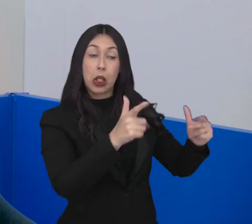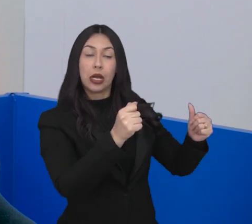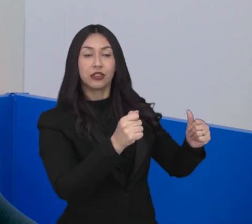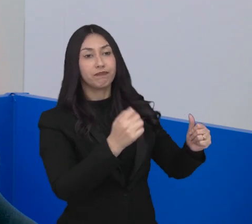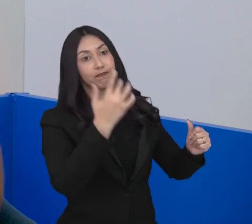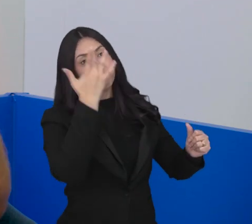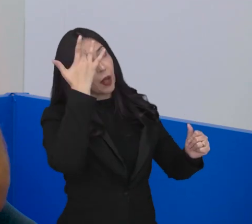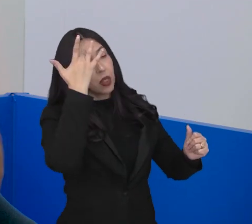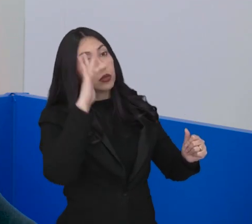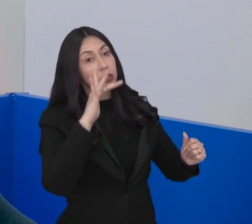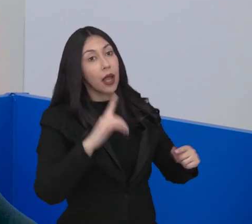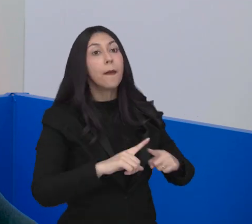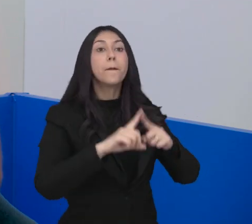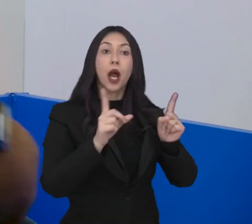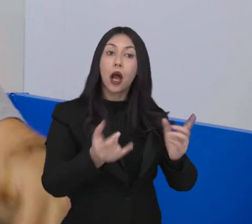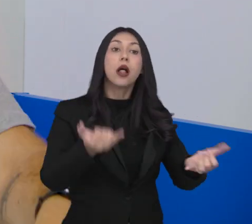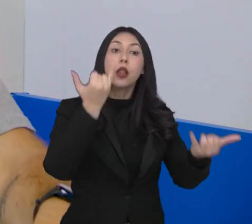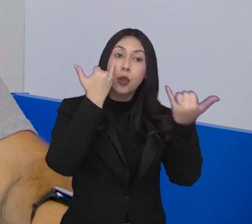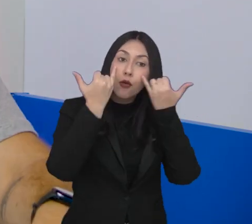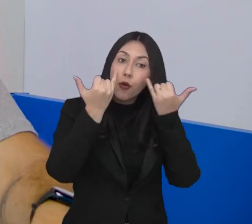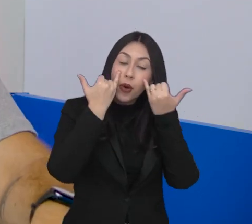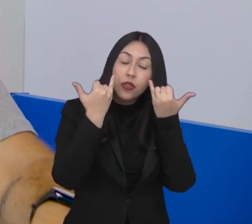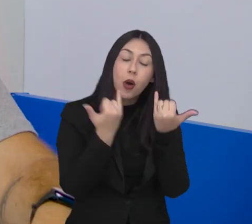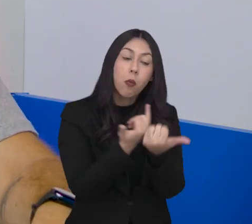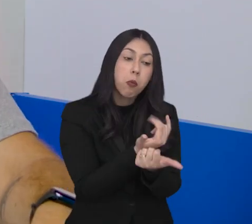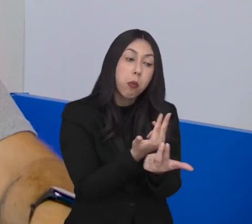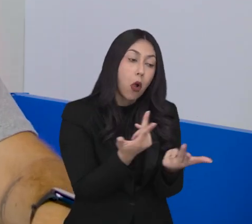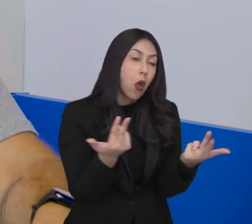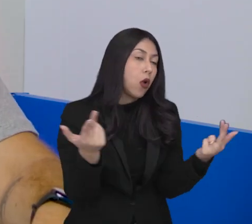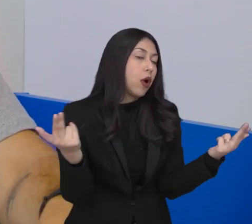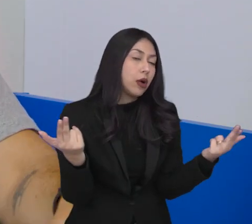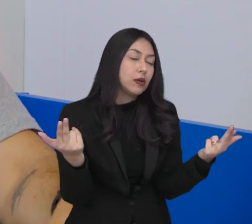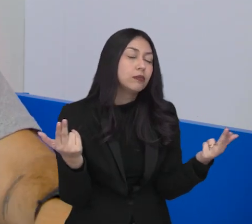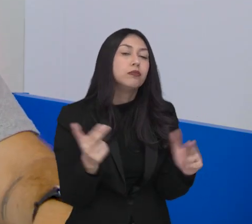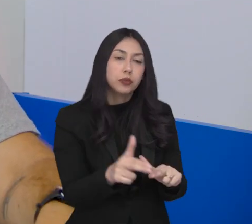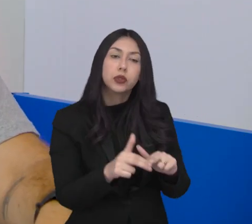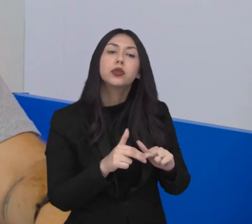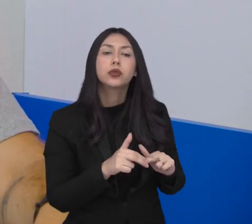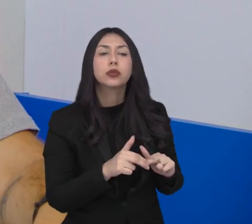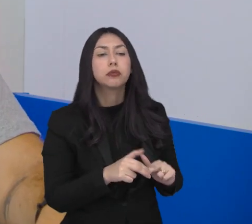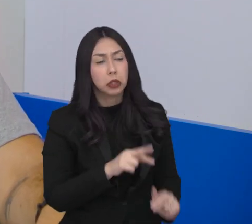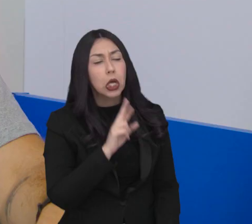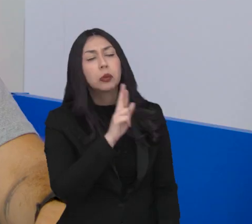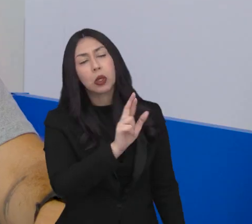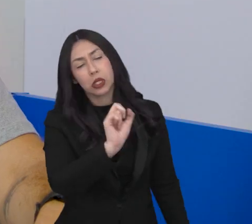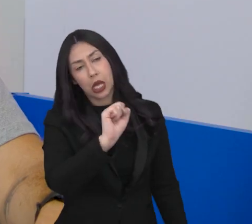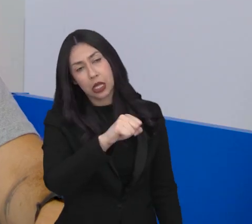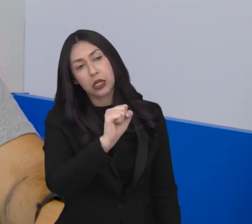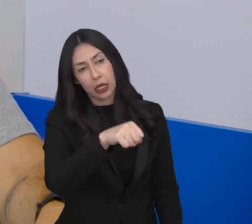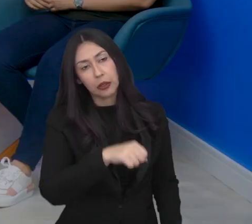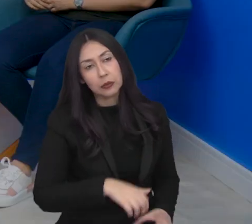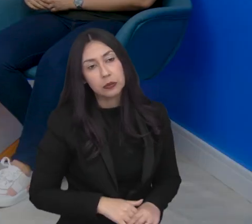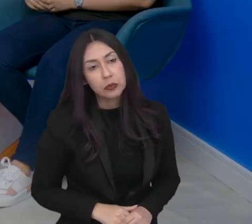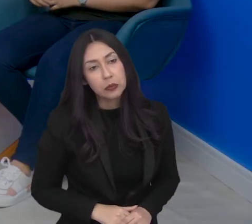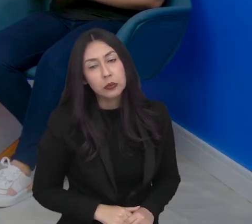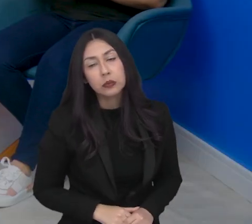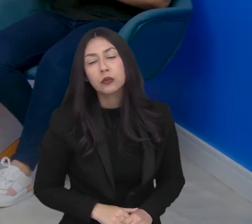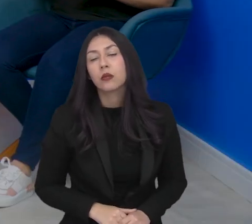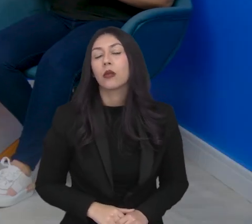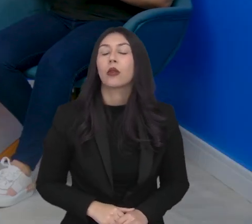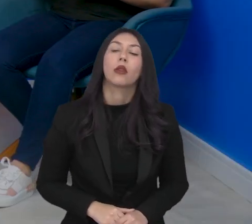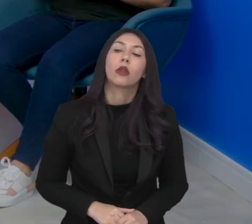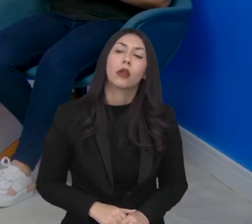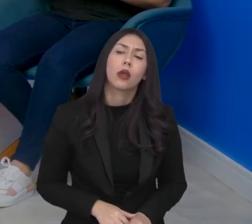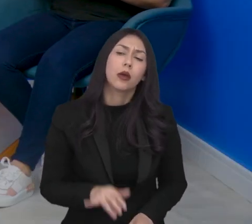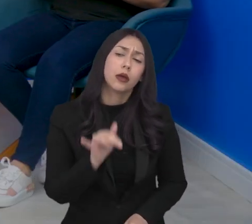qualidade necessariamente, mas a quantidade de informação ela é ampla. Então, sim, a resposta é afirmativa, tá? E a